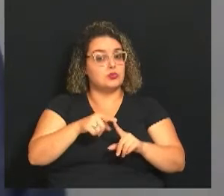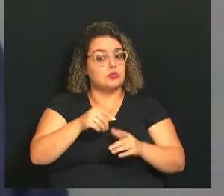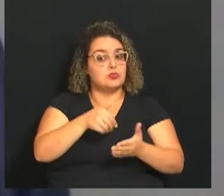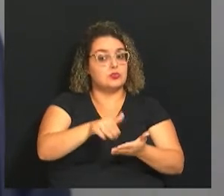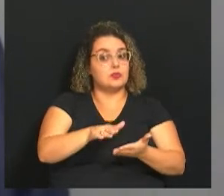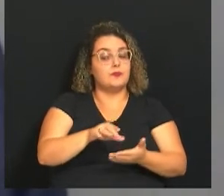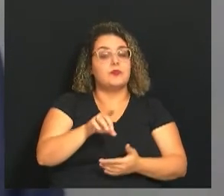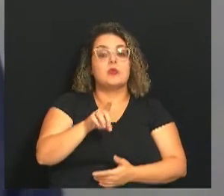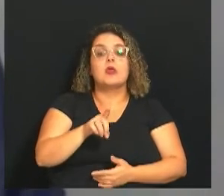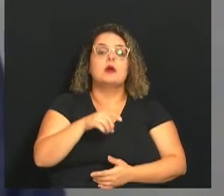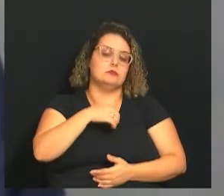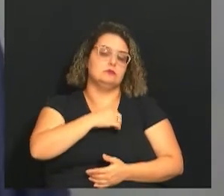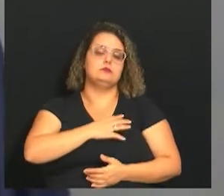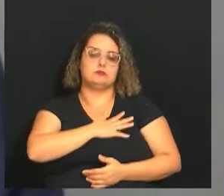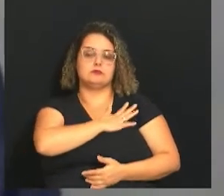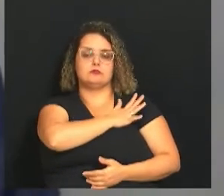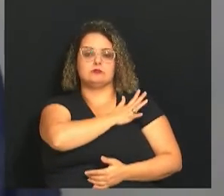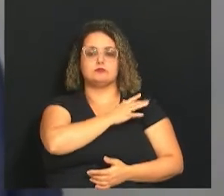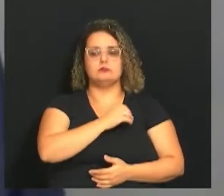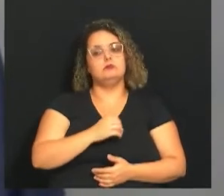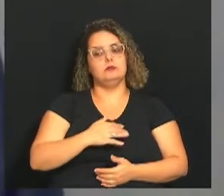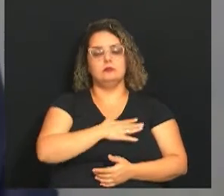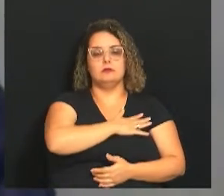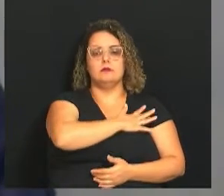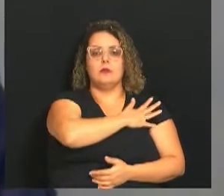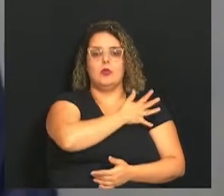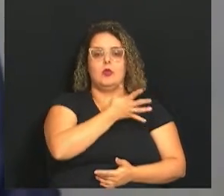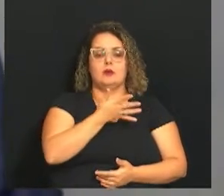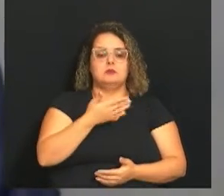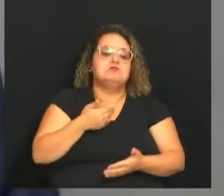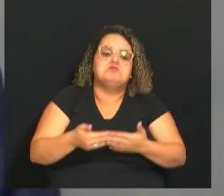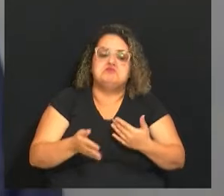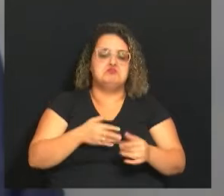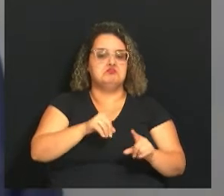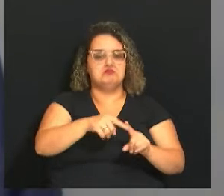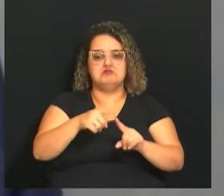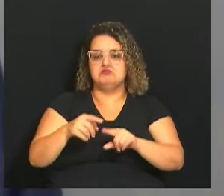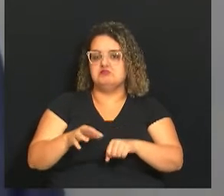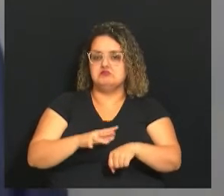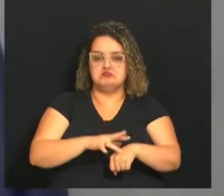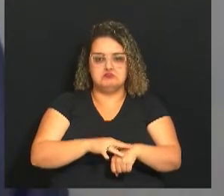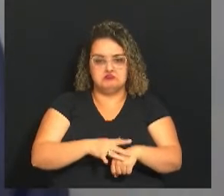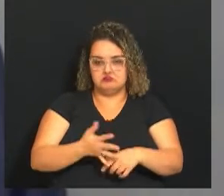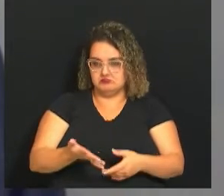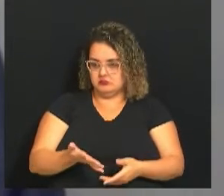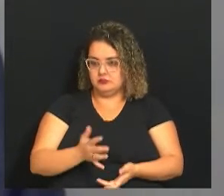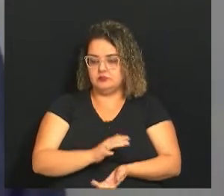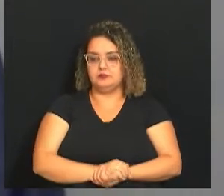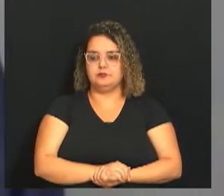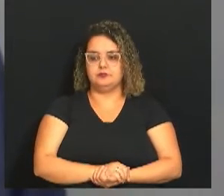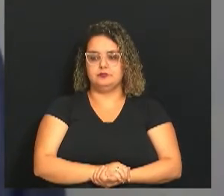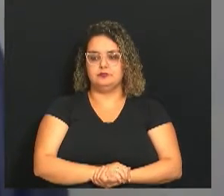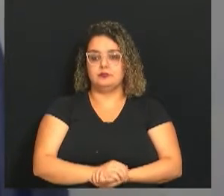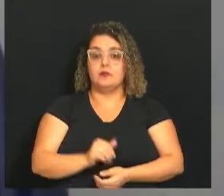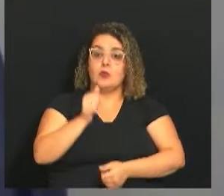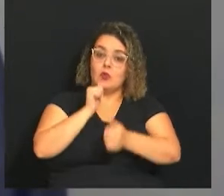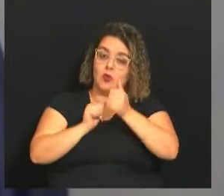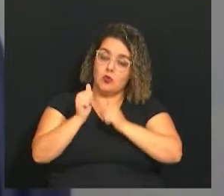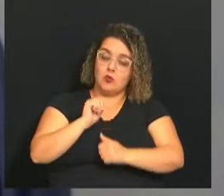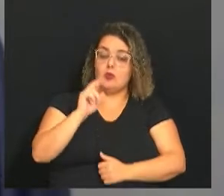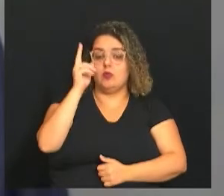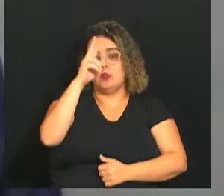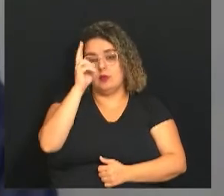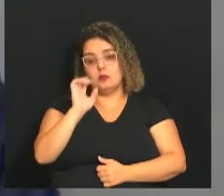discriminatória, independente do tipo de doença que a pessoa seja cometida. E o alcoolismo se insere